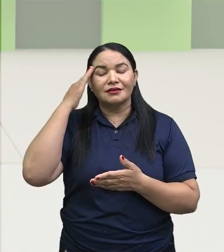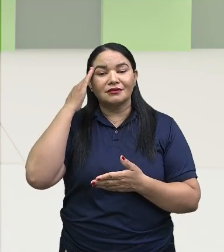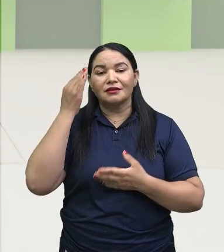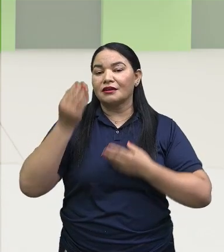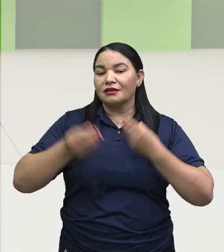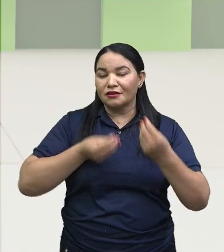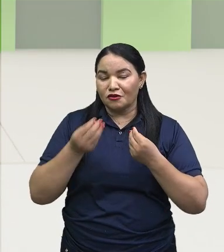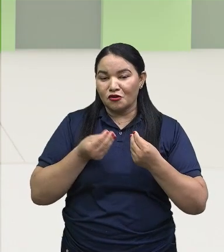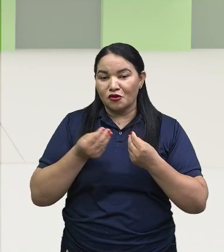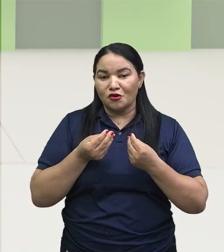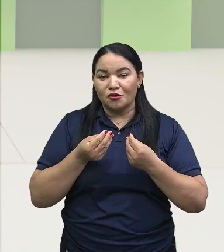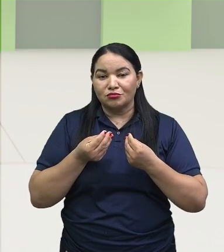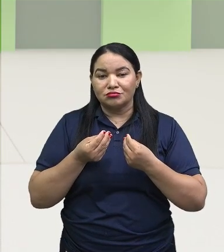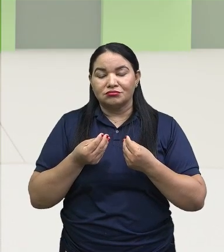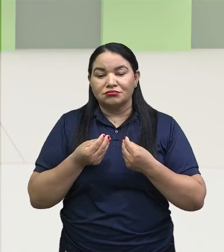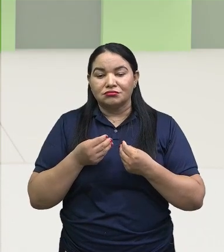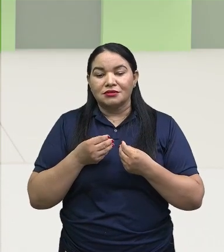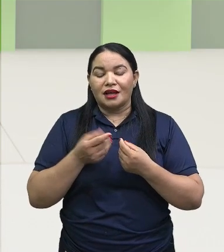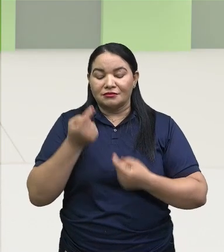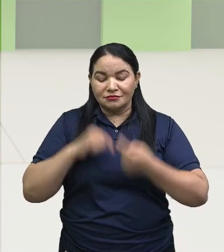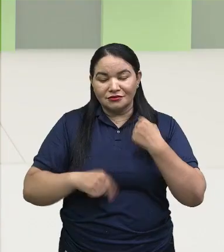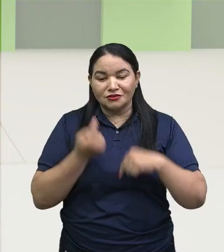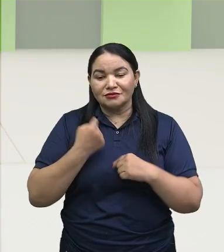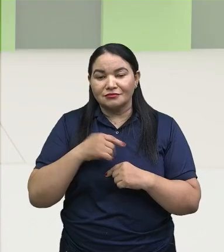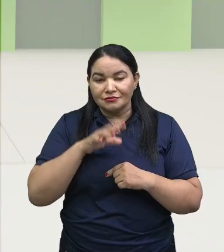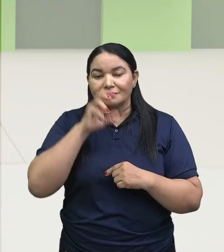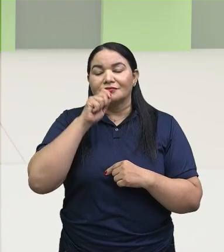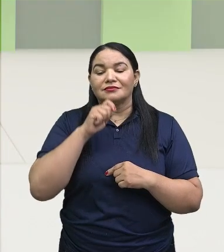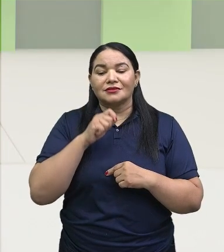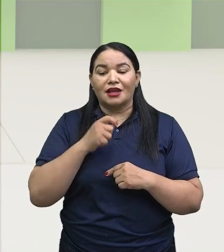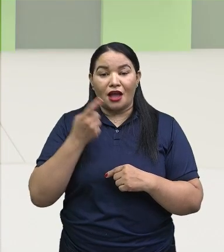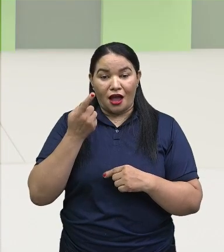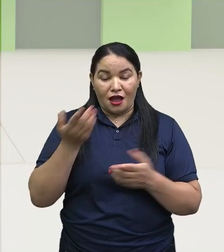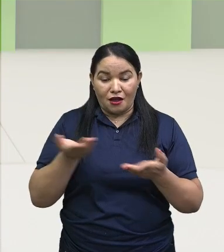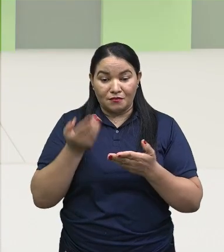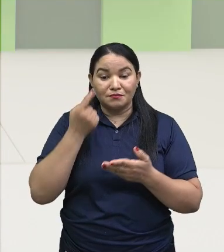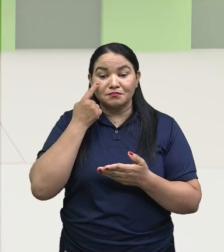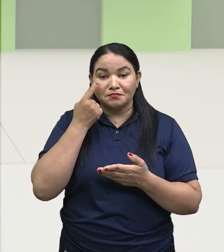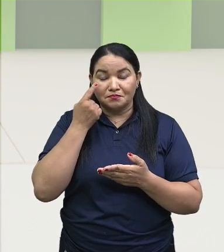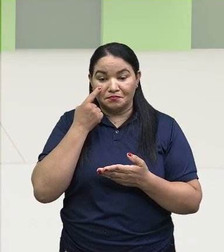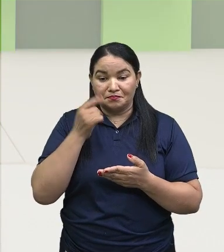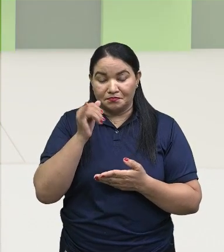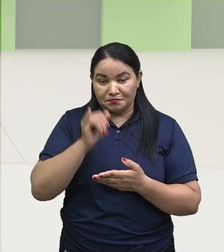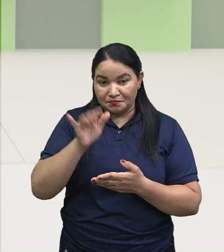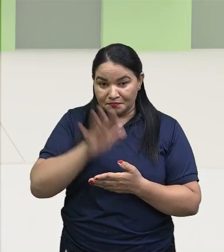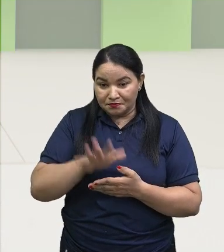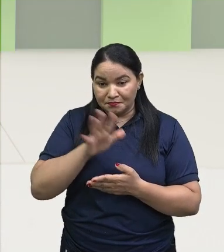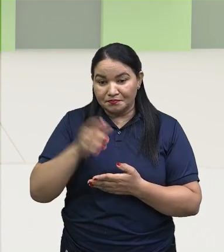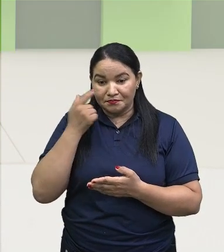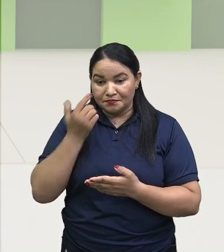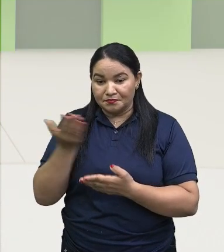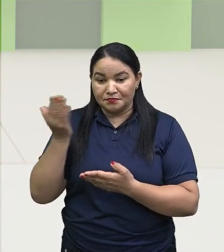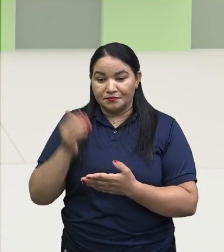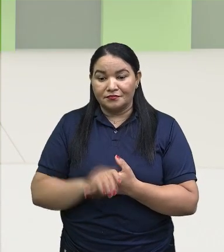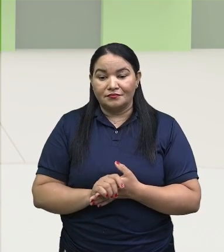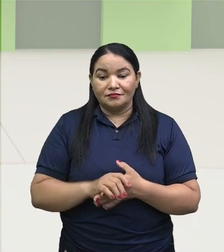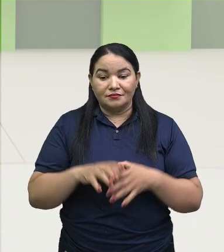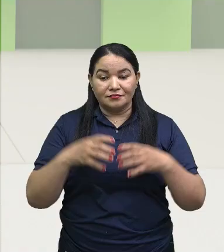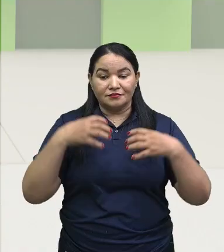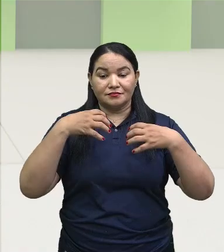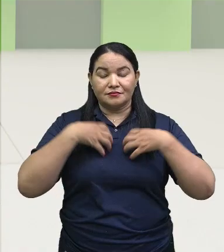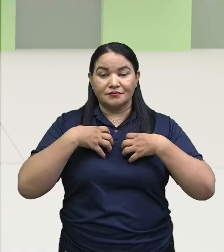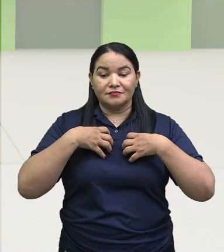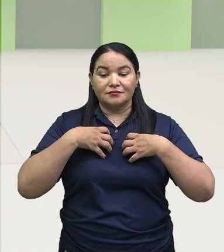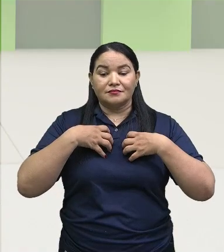localizado aí o nosso sistema respiratório, vocês vão observar comigo aí nessa imagem, né? Olha só, o nosso sistema respiratório, os pulmões, eles estão